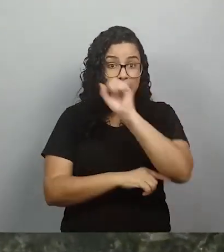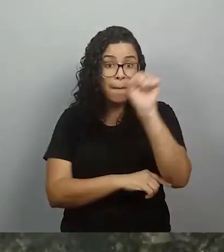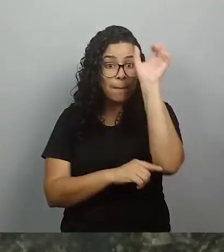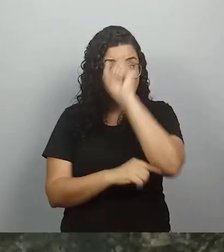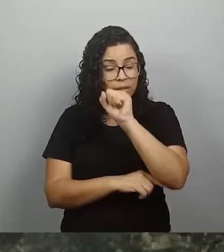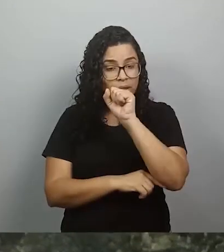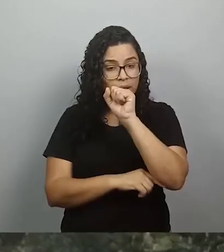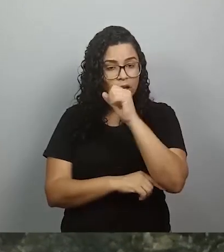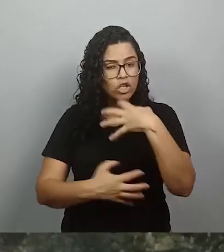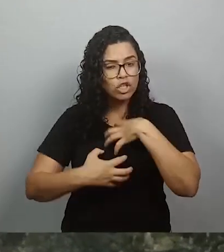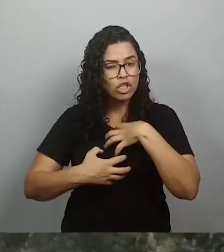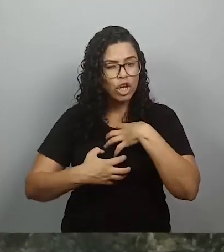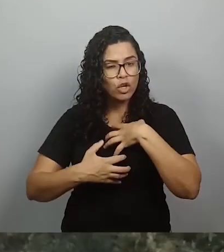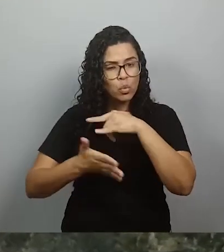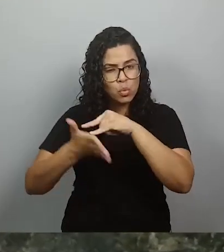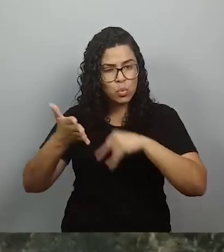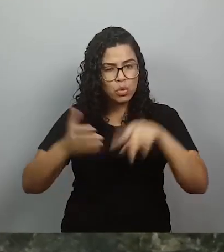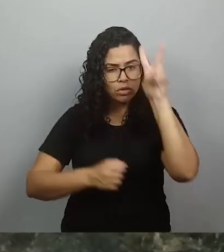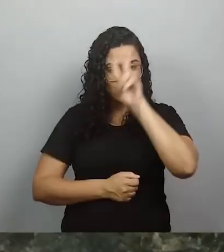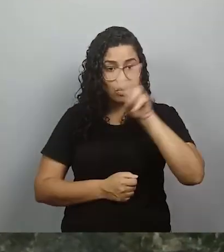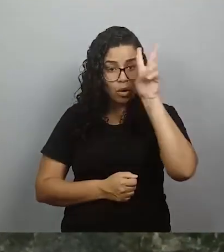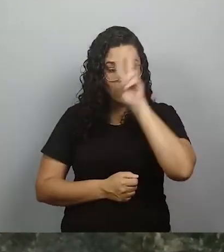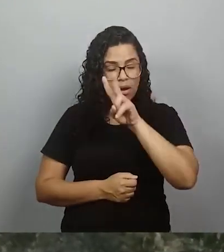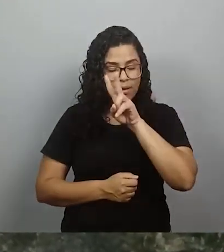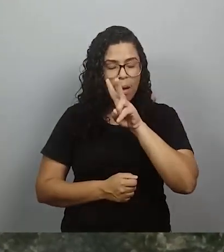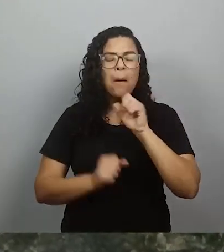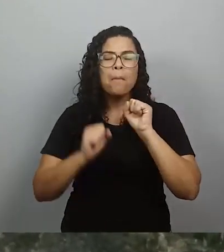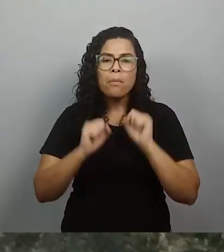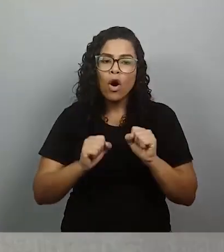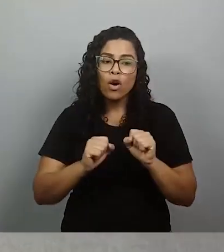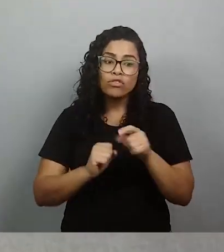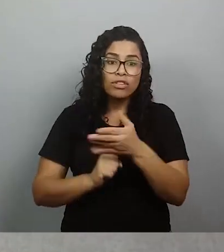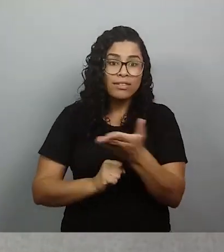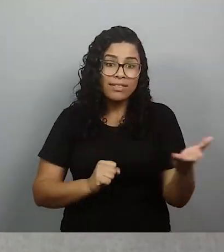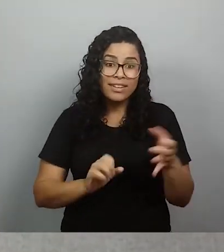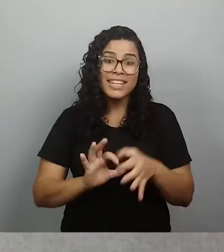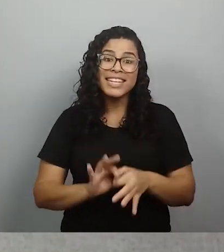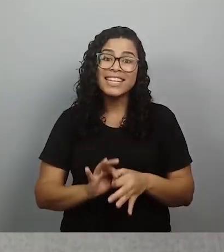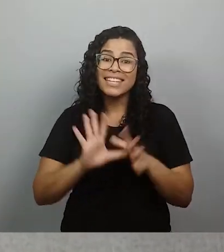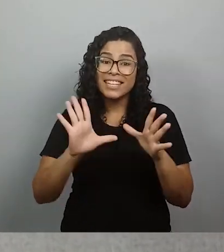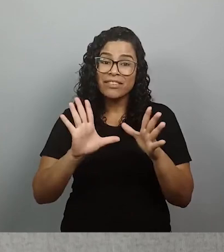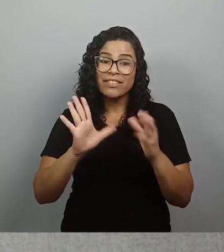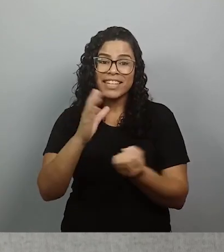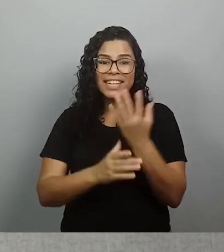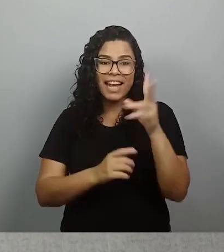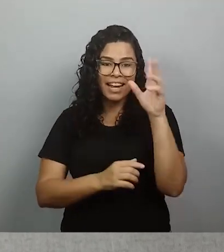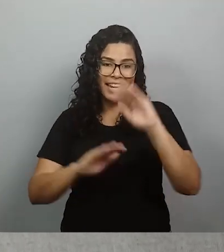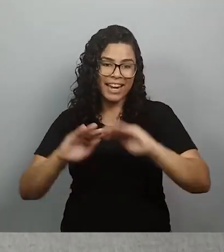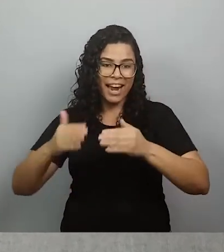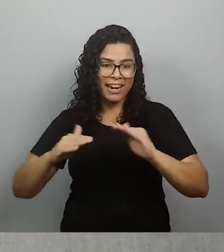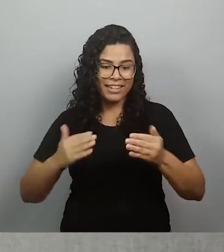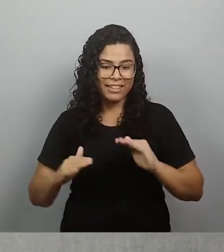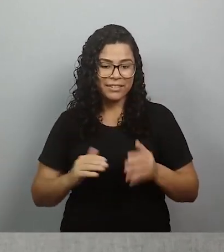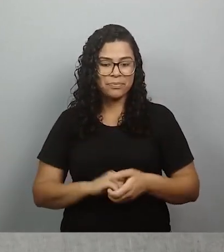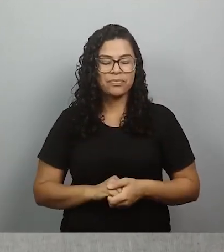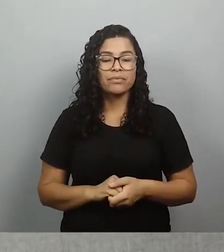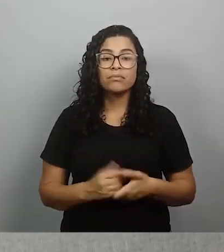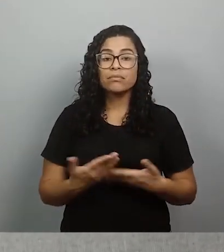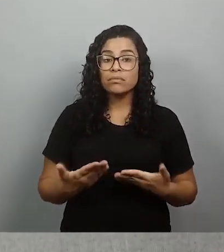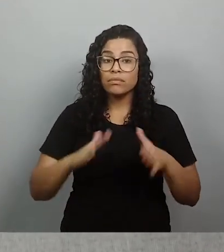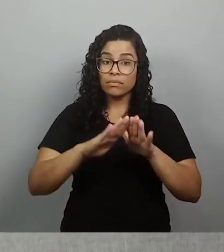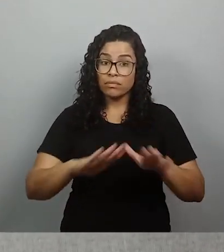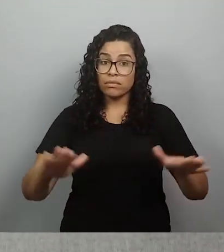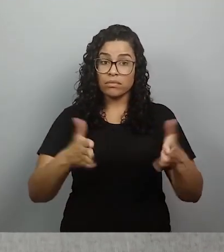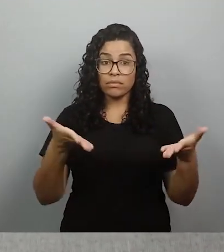próprias cartas. Não é legal? Vamos ver como foi? Essas são as cartas com os personagens. As